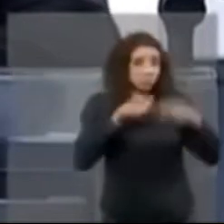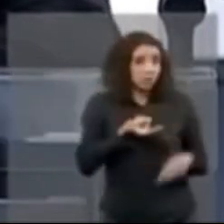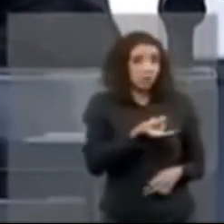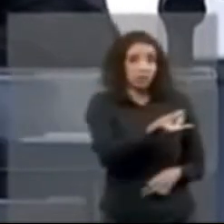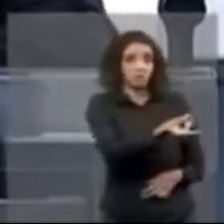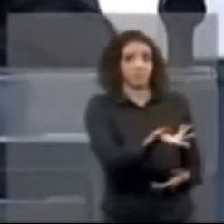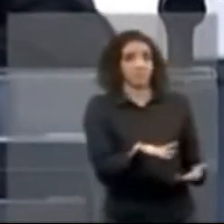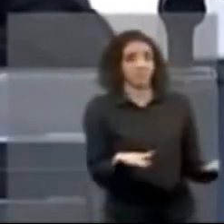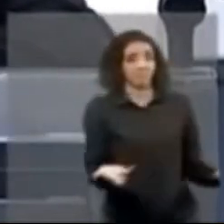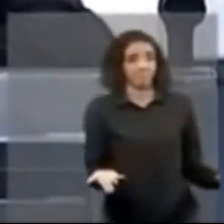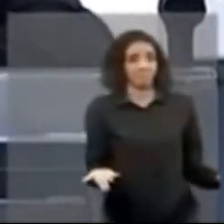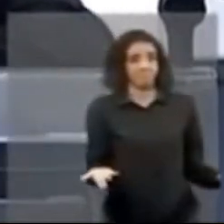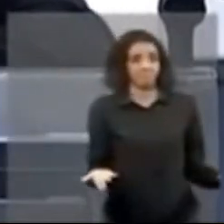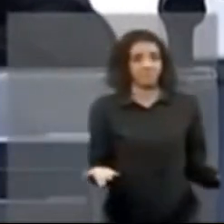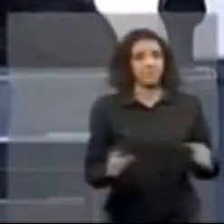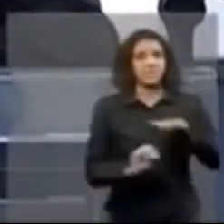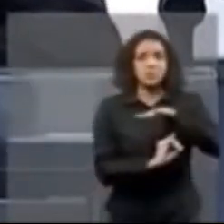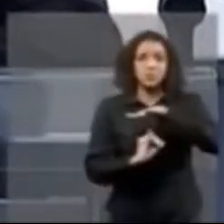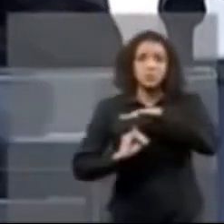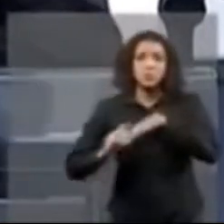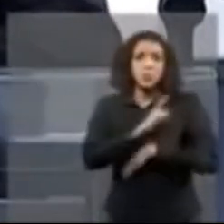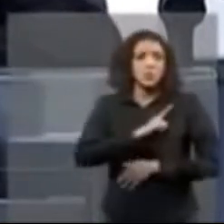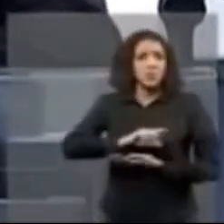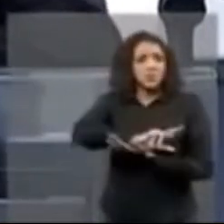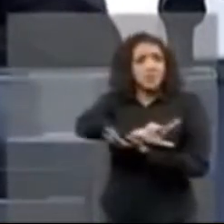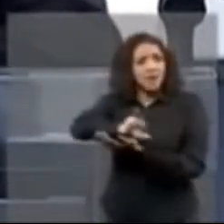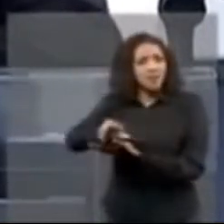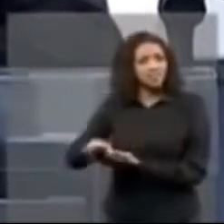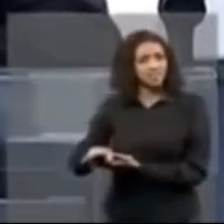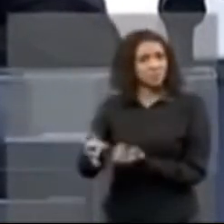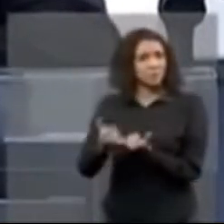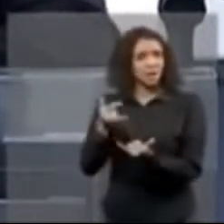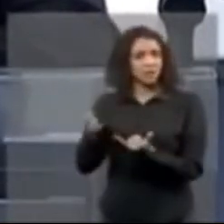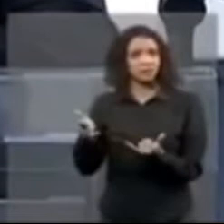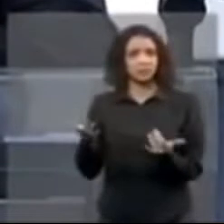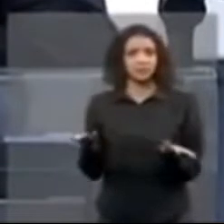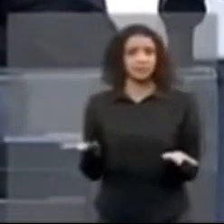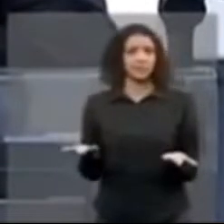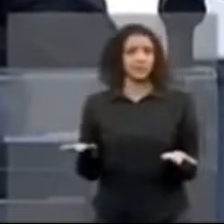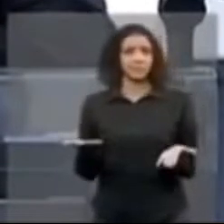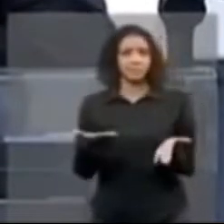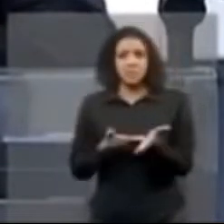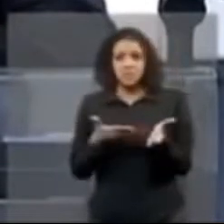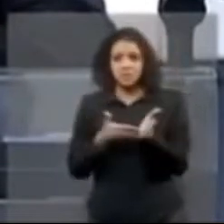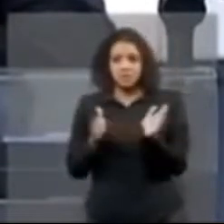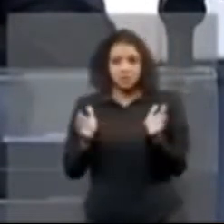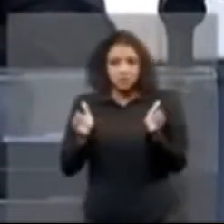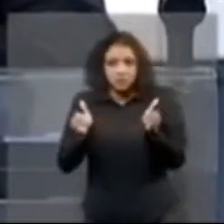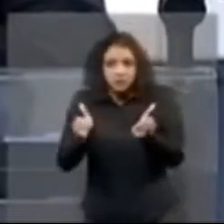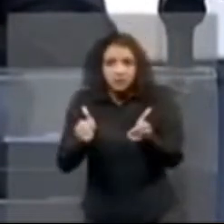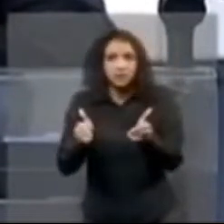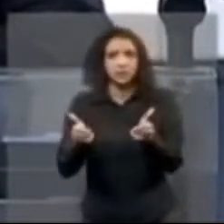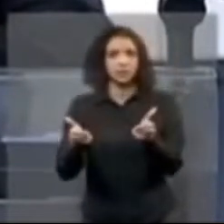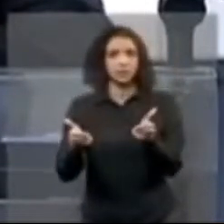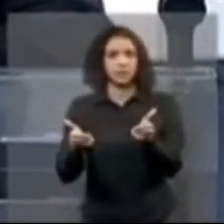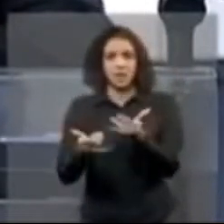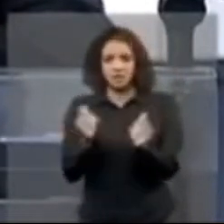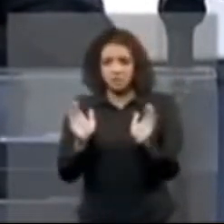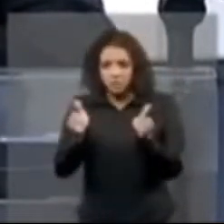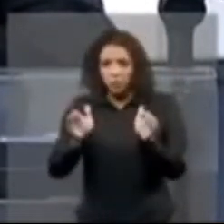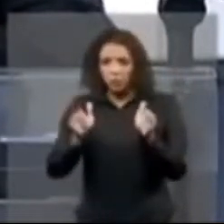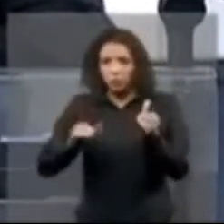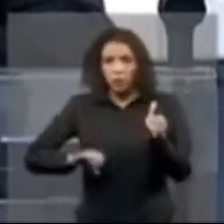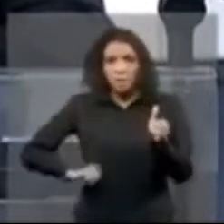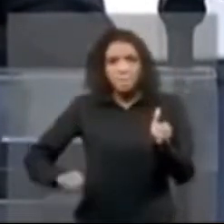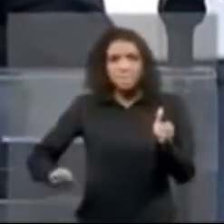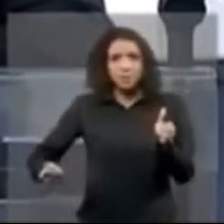que o Estado e muitas instituições ficaram tão obcecados e limitados com a estreita visão do aborto e